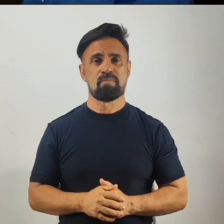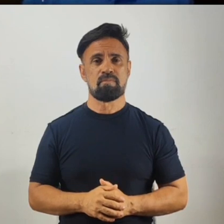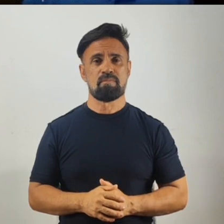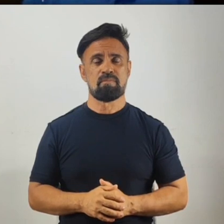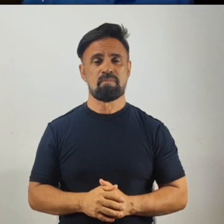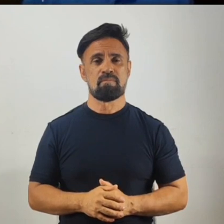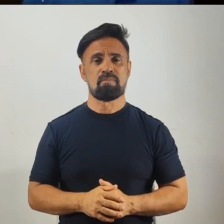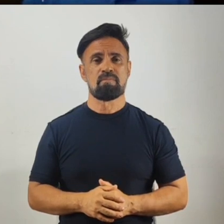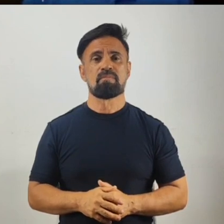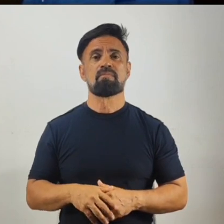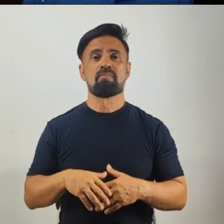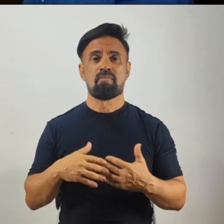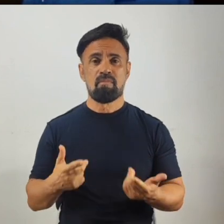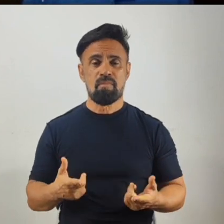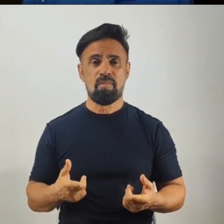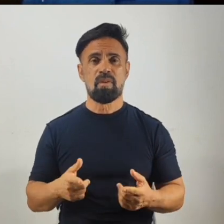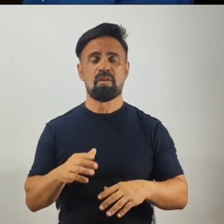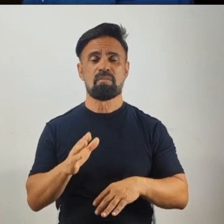fim.